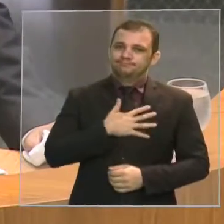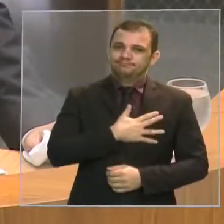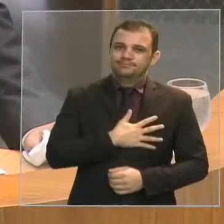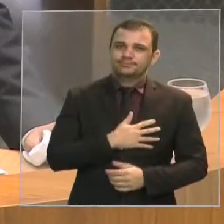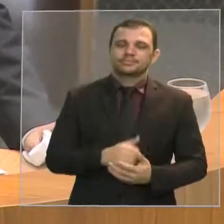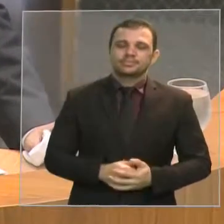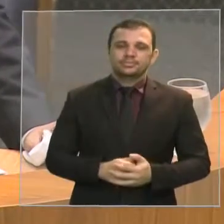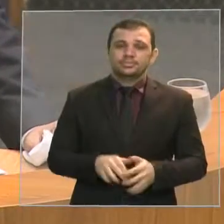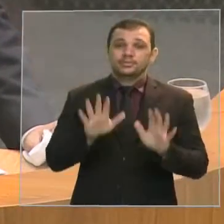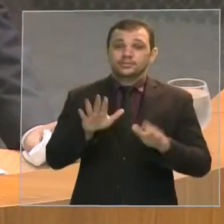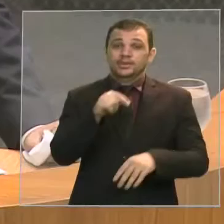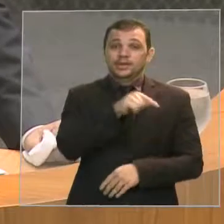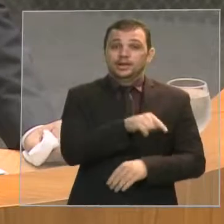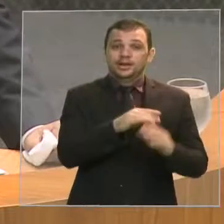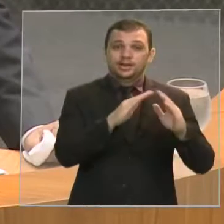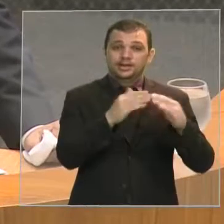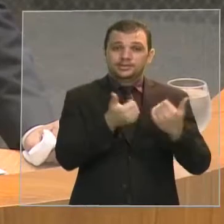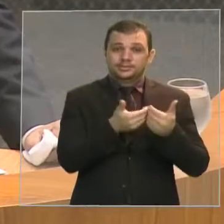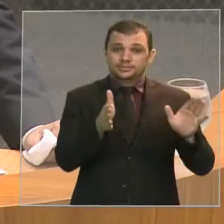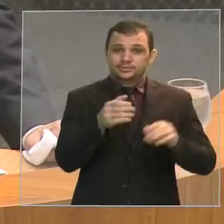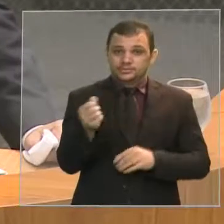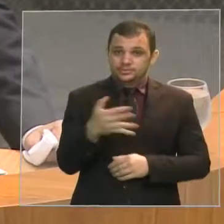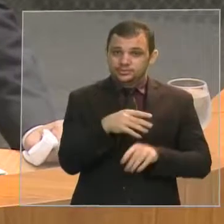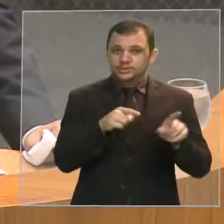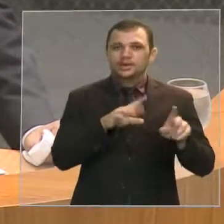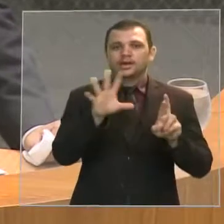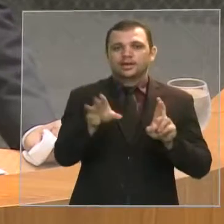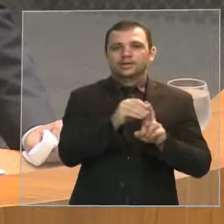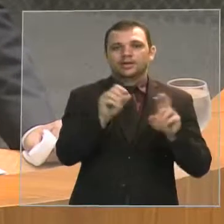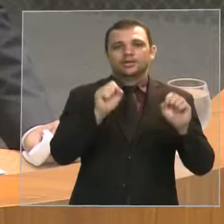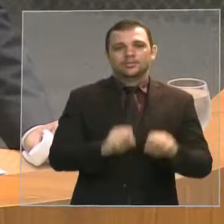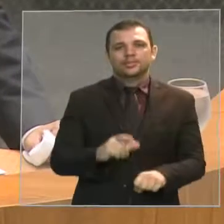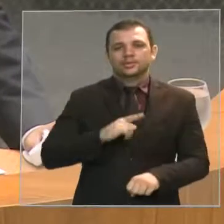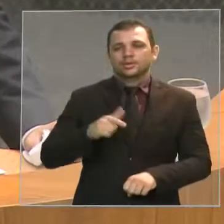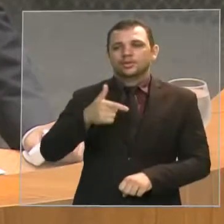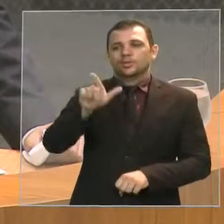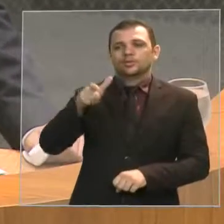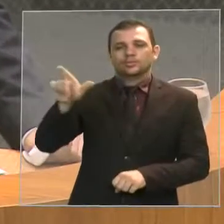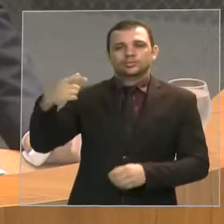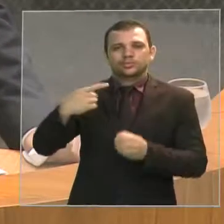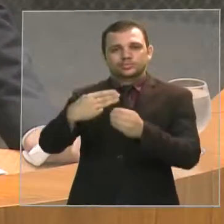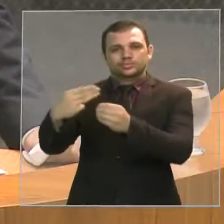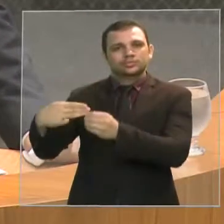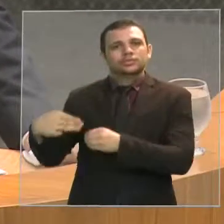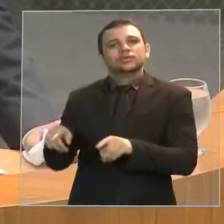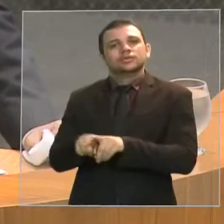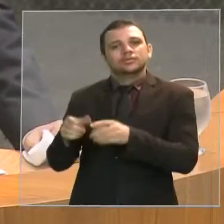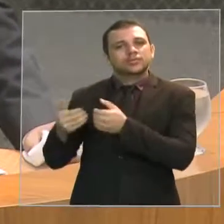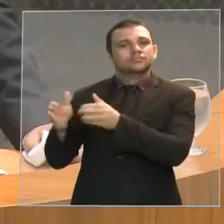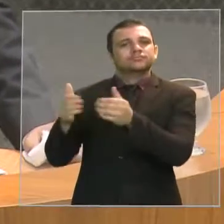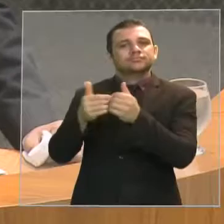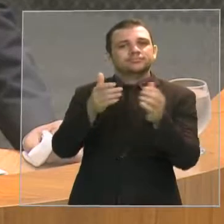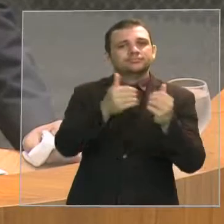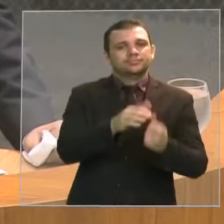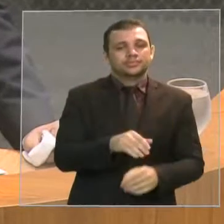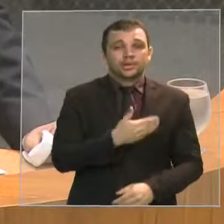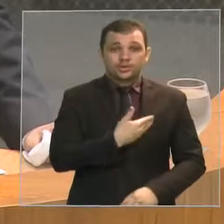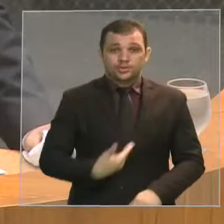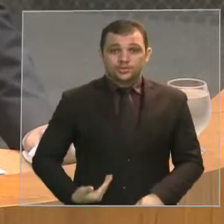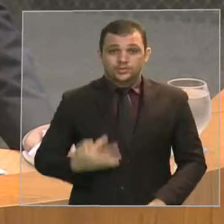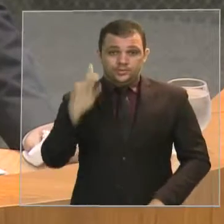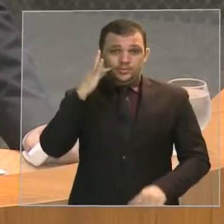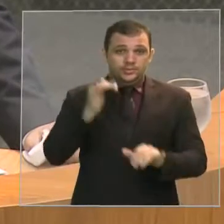uma referência para que possa também existir em outras cidades do maranhão governador anunciou lá que